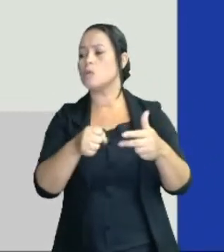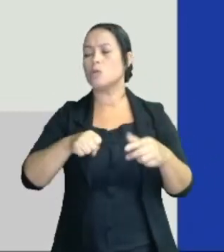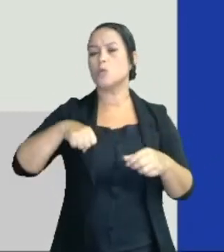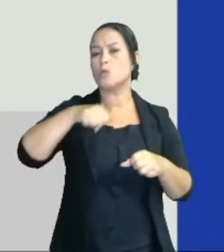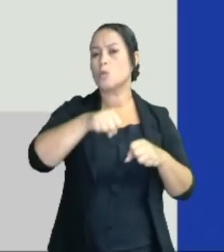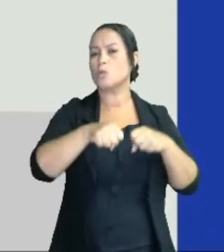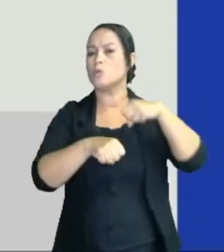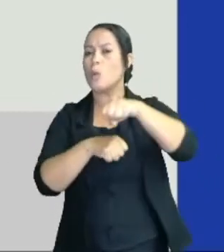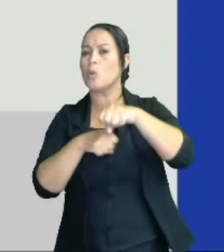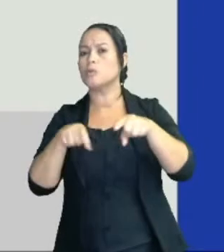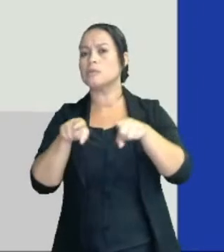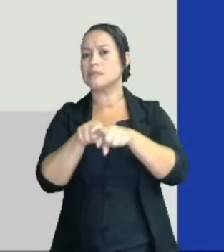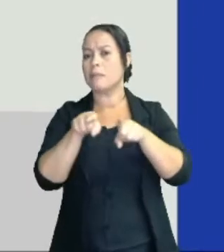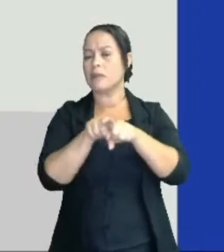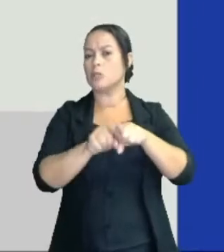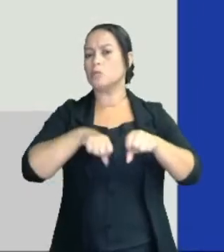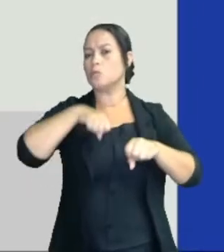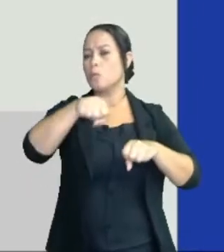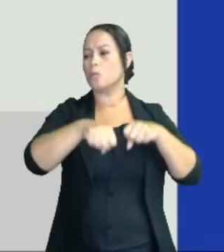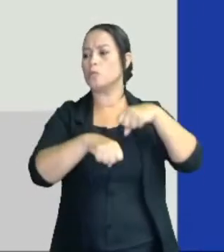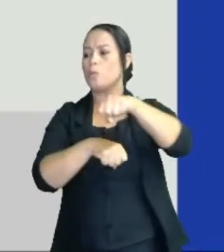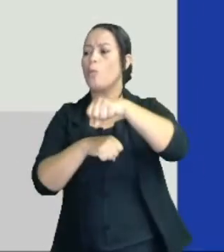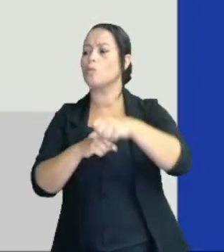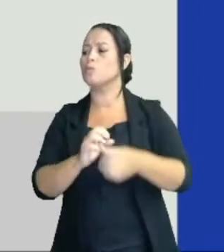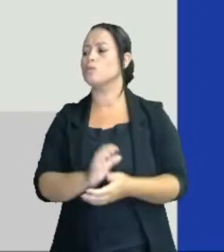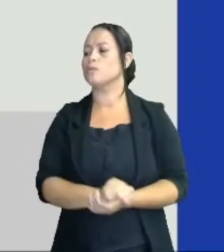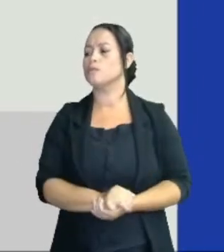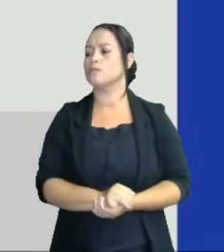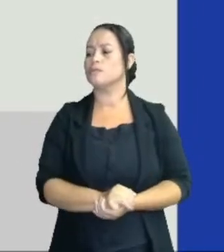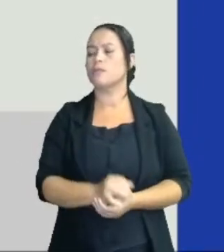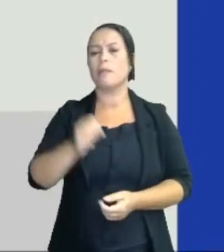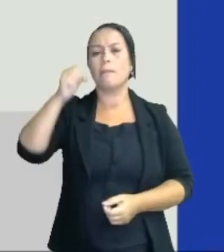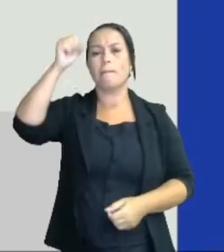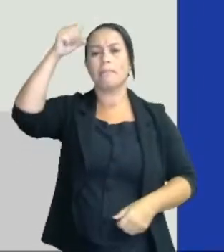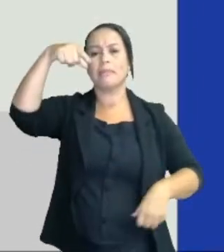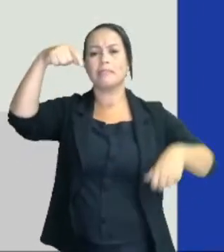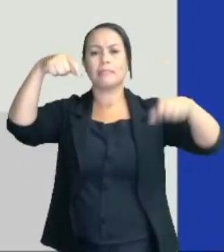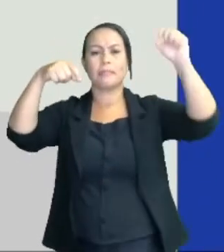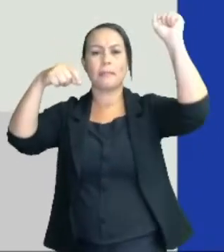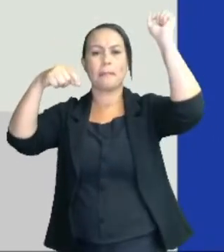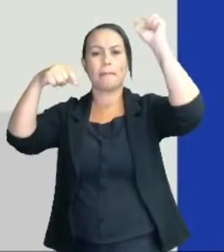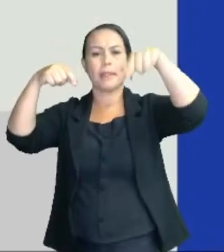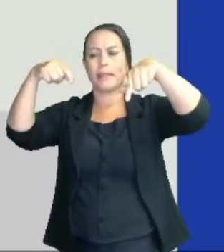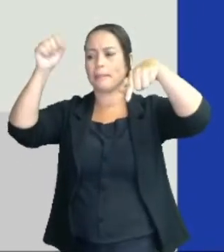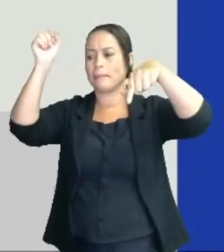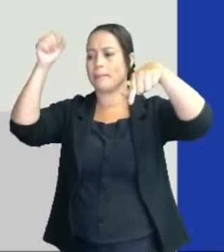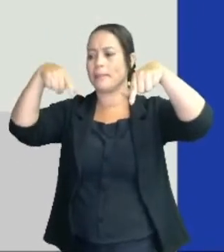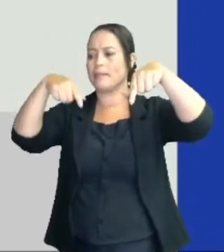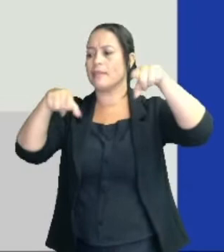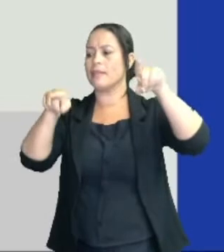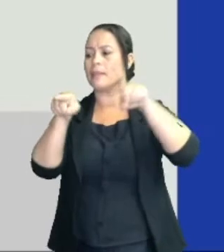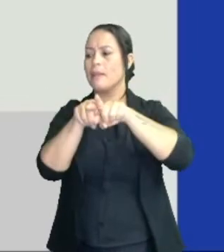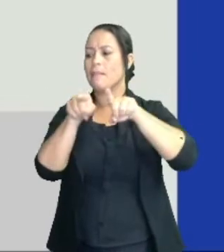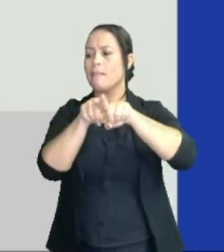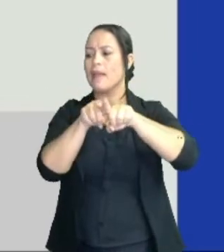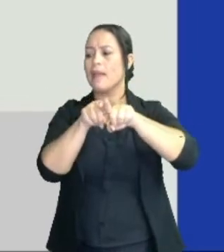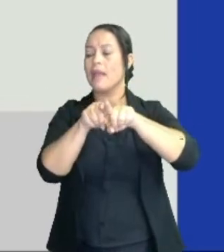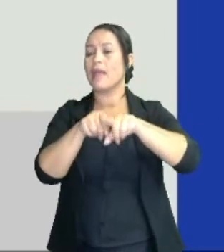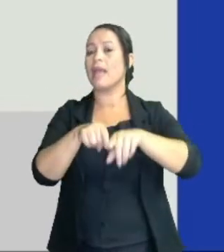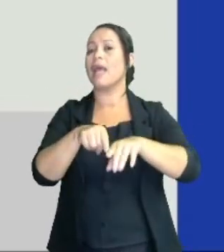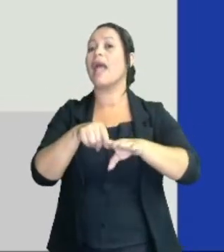Soc, soc, é soco. Ping, é pingo. Batendo